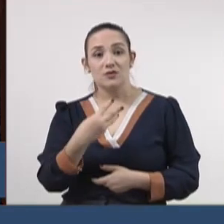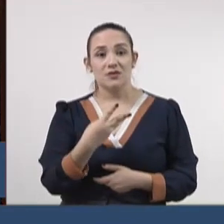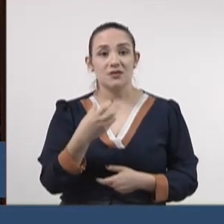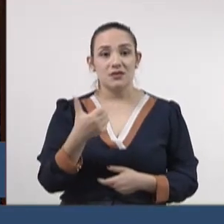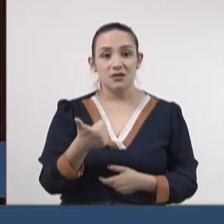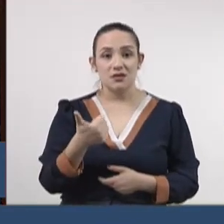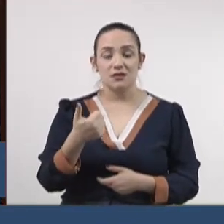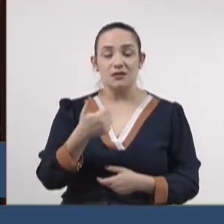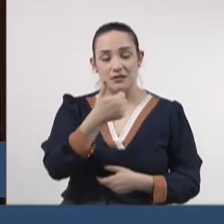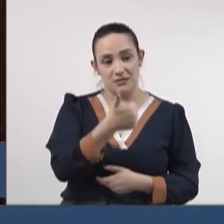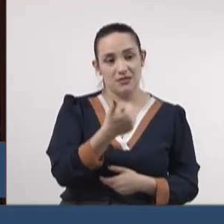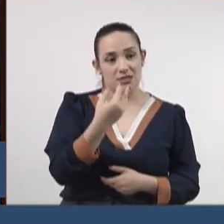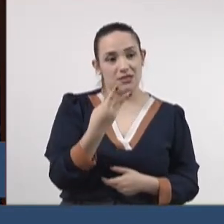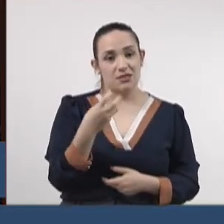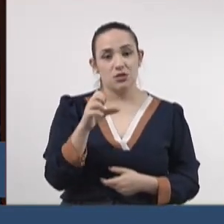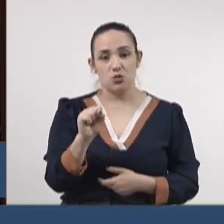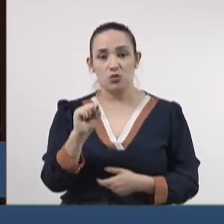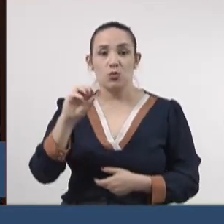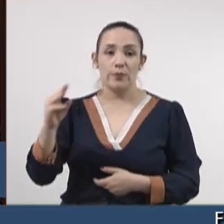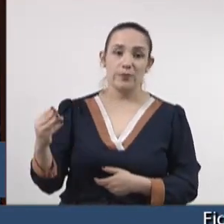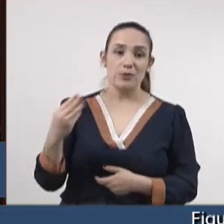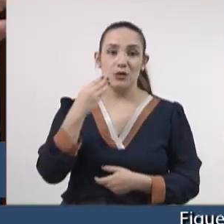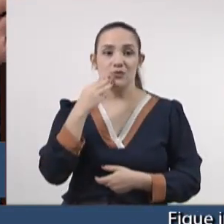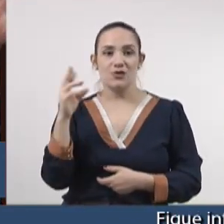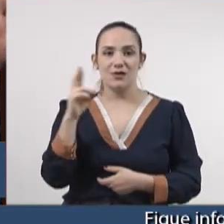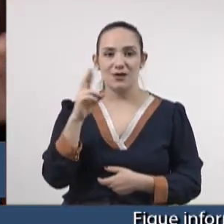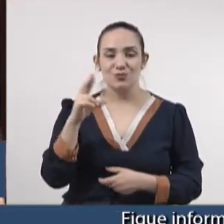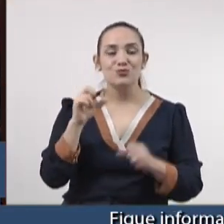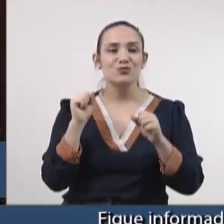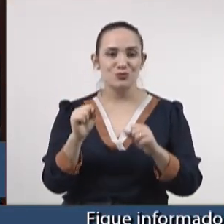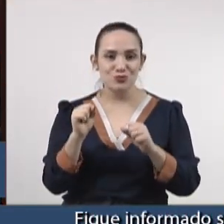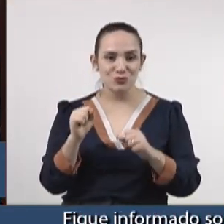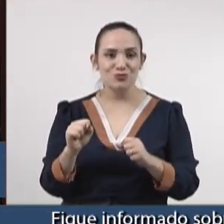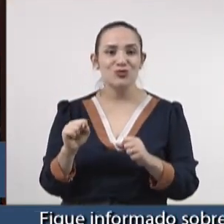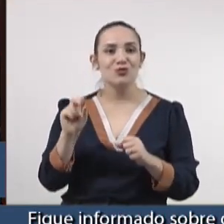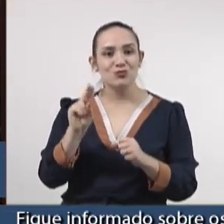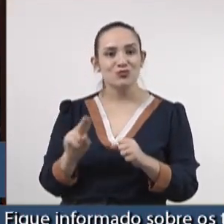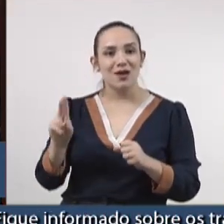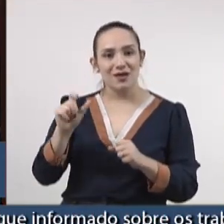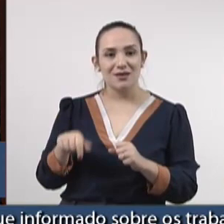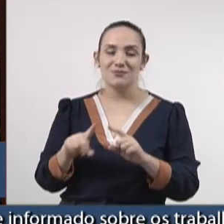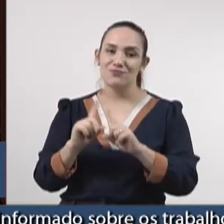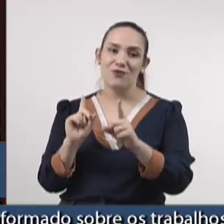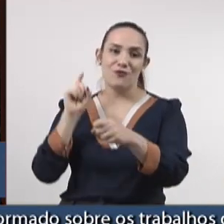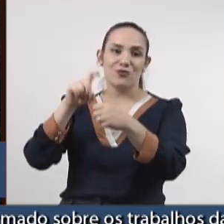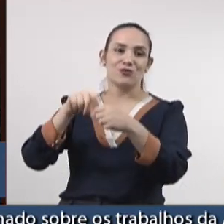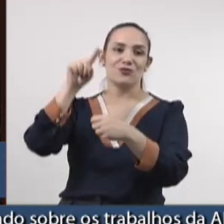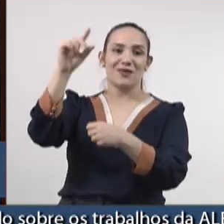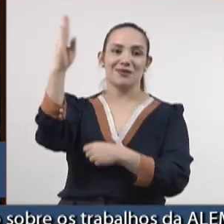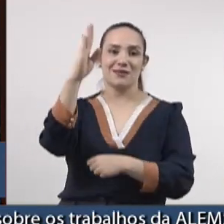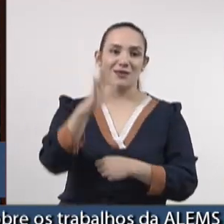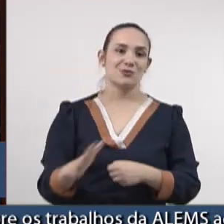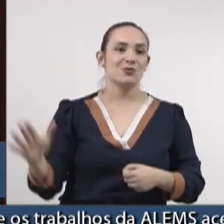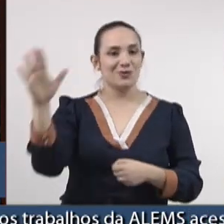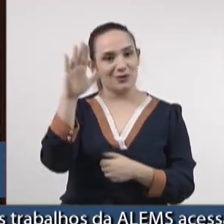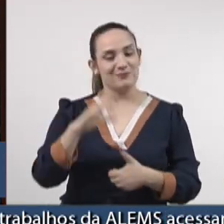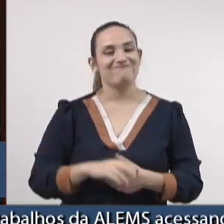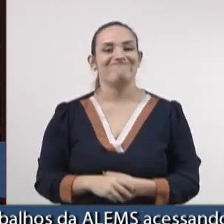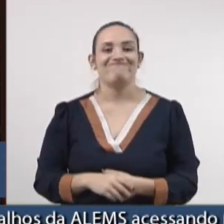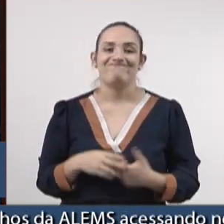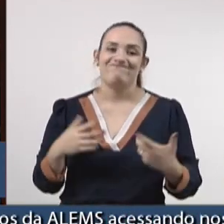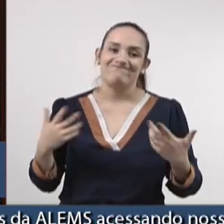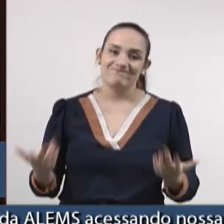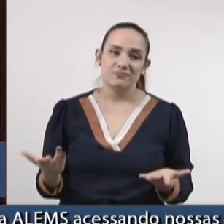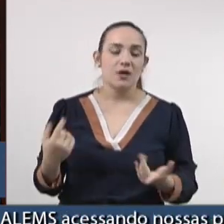poderiam ter ficado aqui no nosso estado foram para o caixa único do Tesouro Nacional E